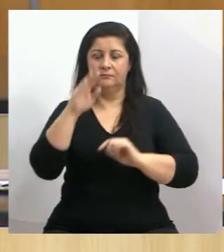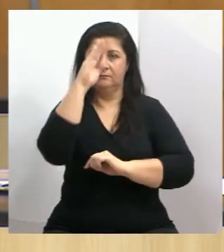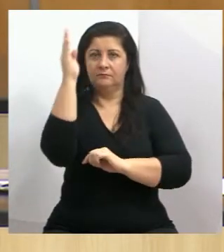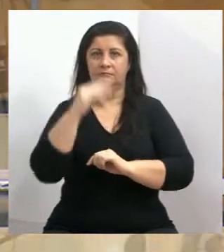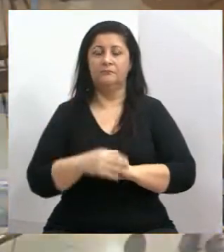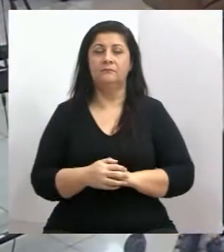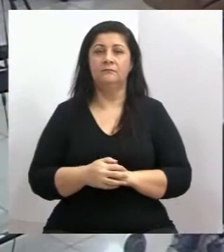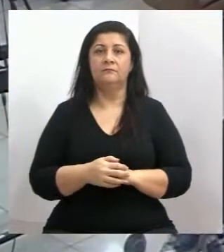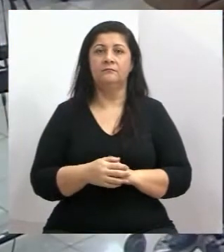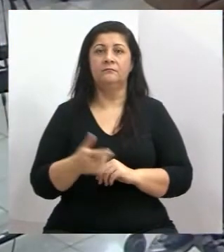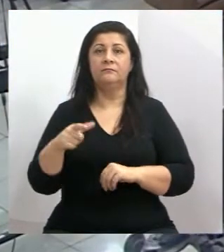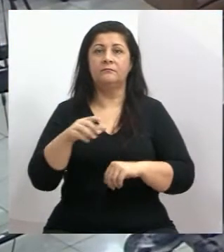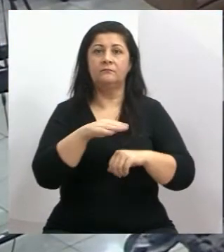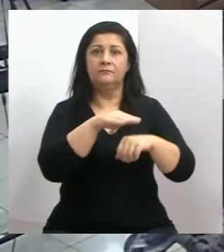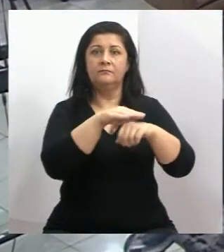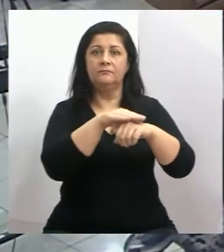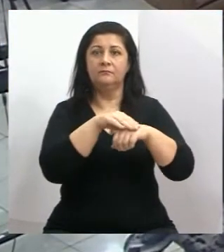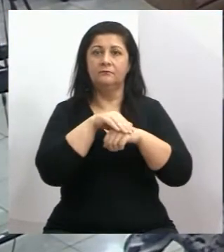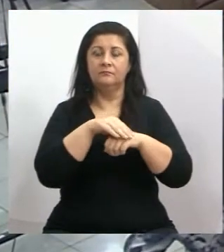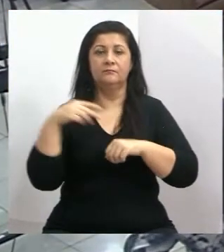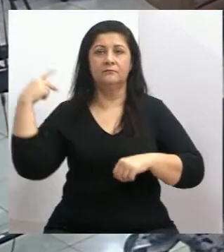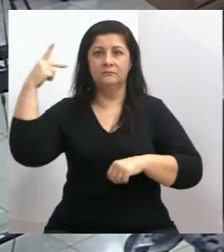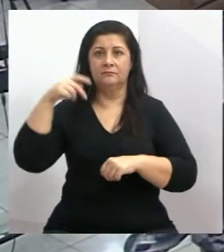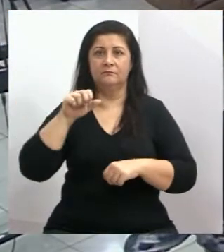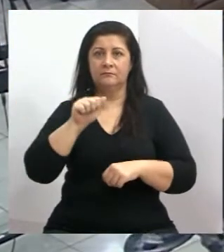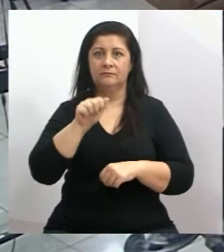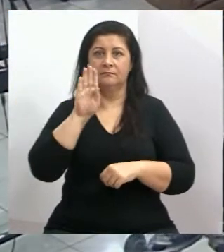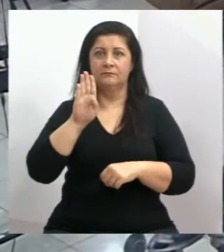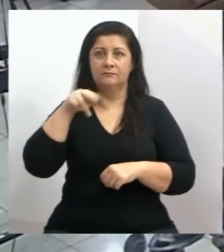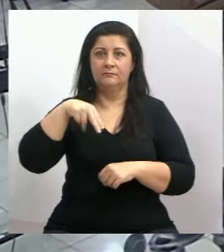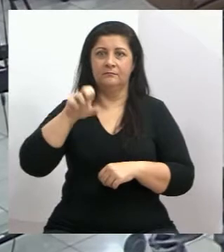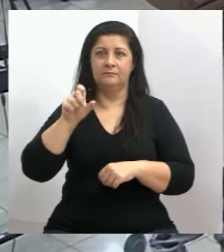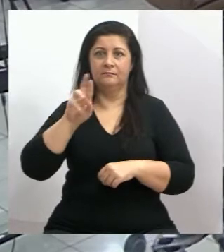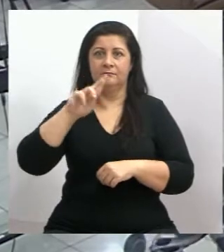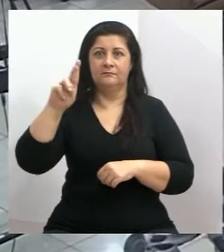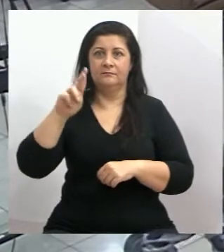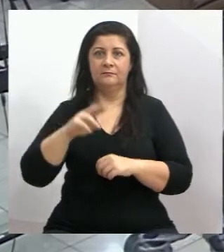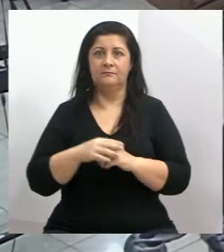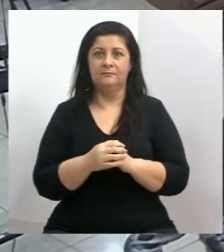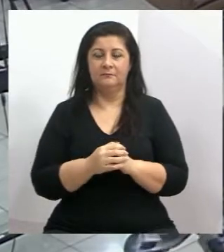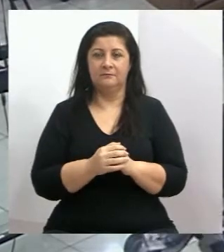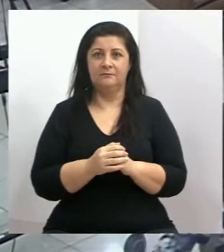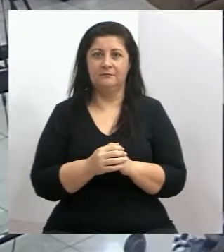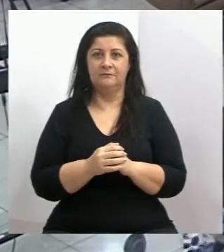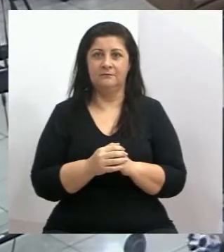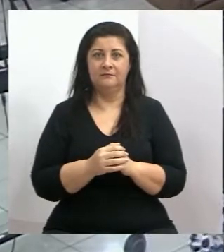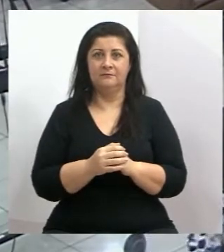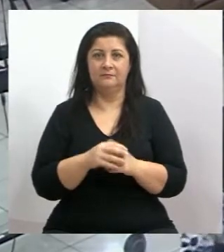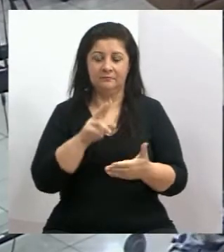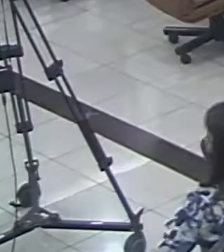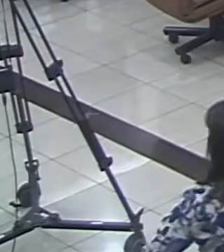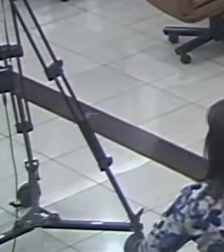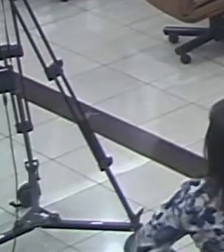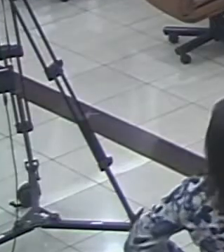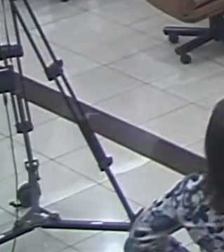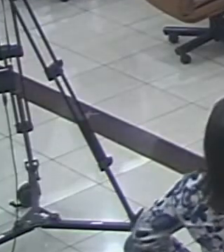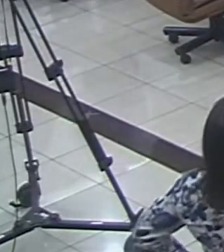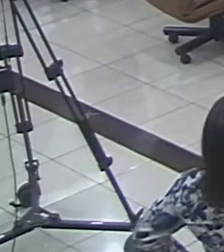e peço ao Vereador Abner de Madureira que Após a execução do Hino proceda uma leitura de um trecho da Bíblia